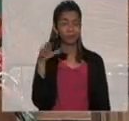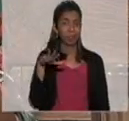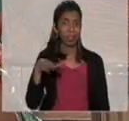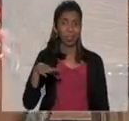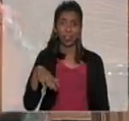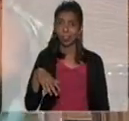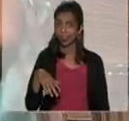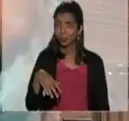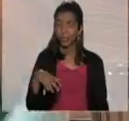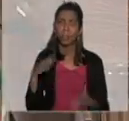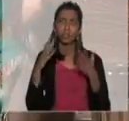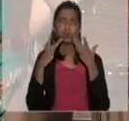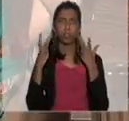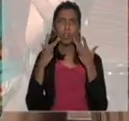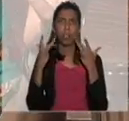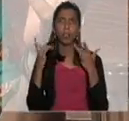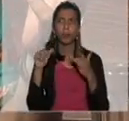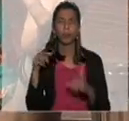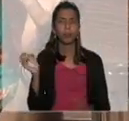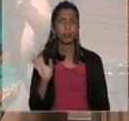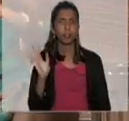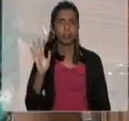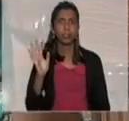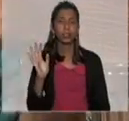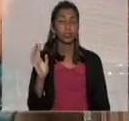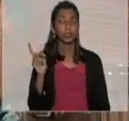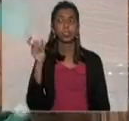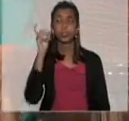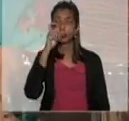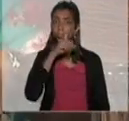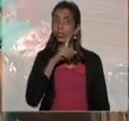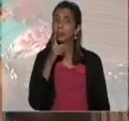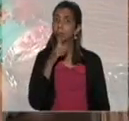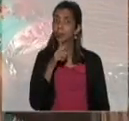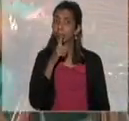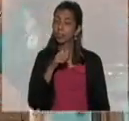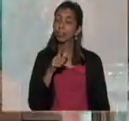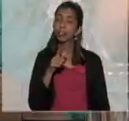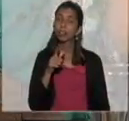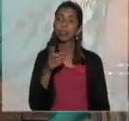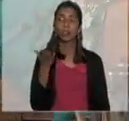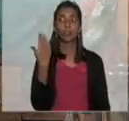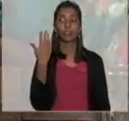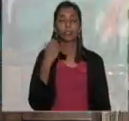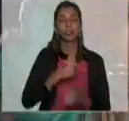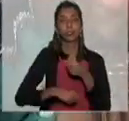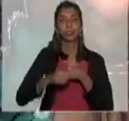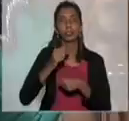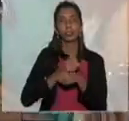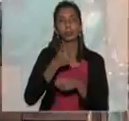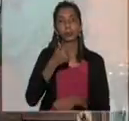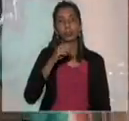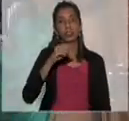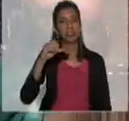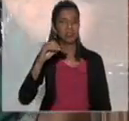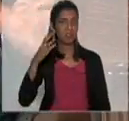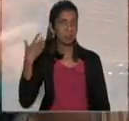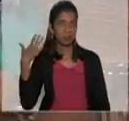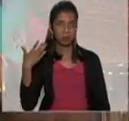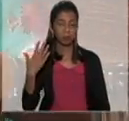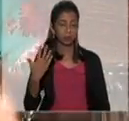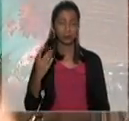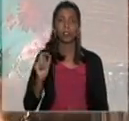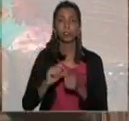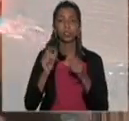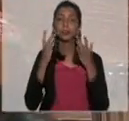baratíssimo o teatro é Carmo Você tá entendendo É muito difícil você conseguir hoje o que eu conseguia nos anos 90 1990 e